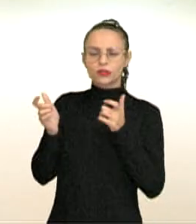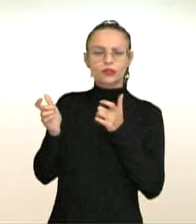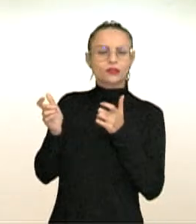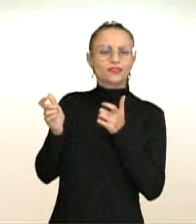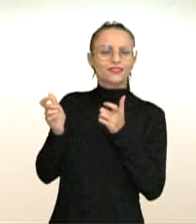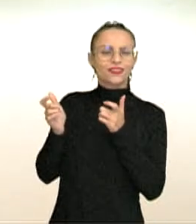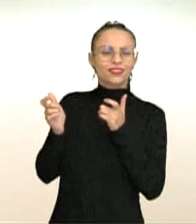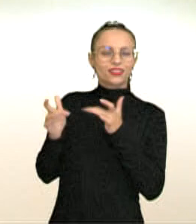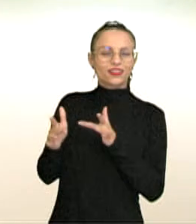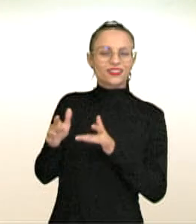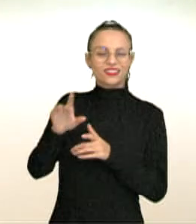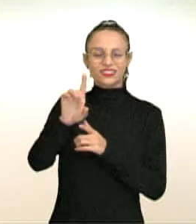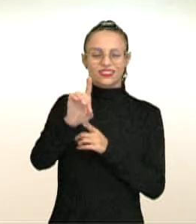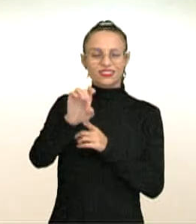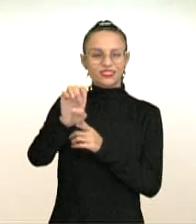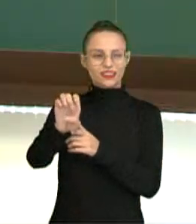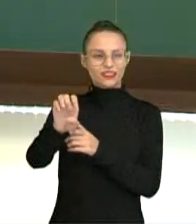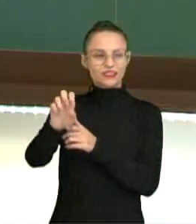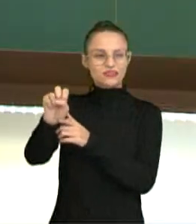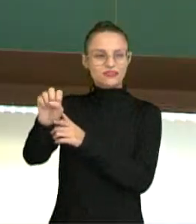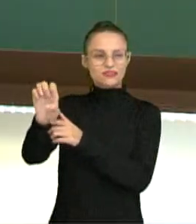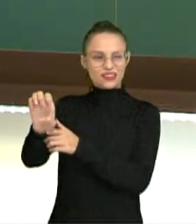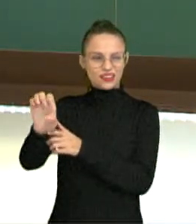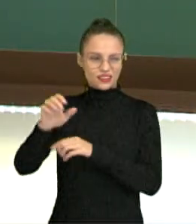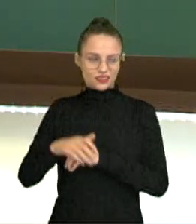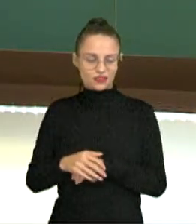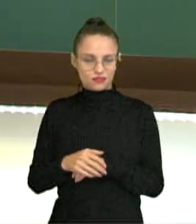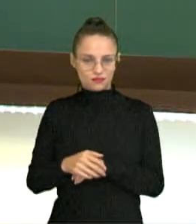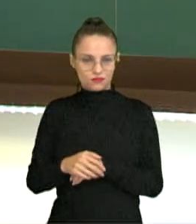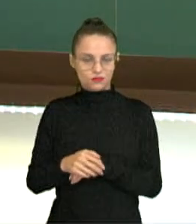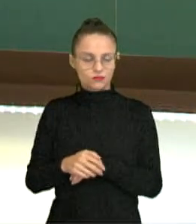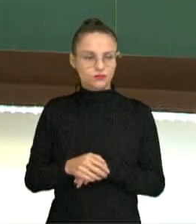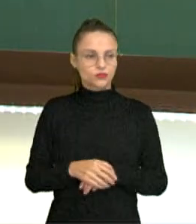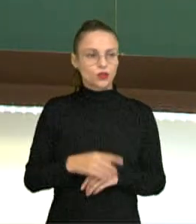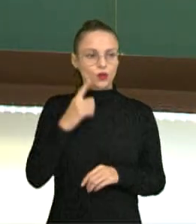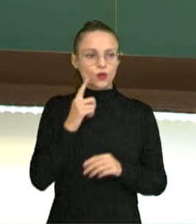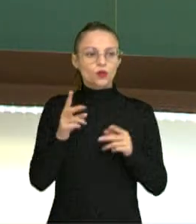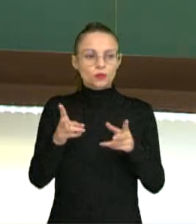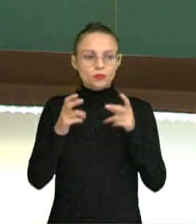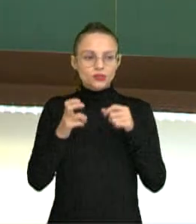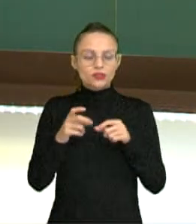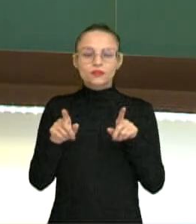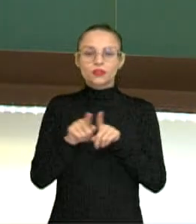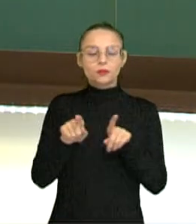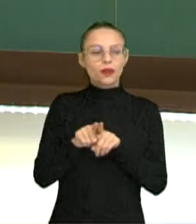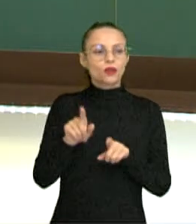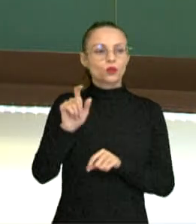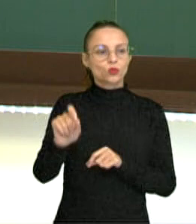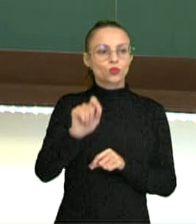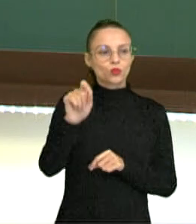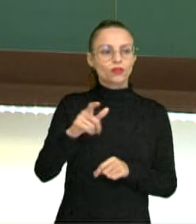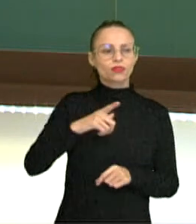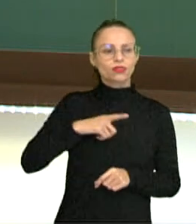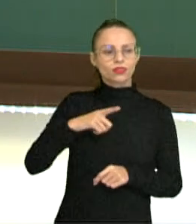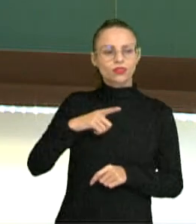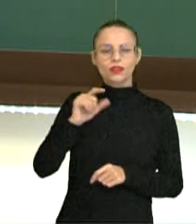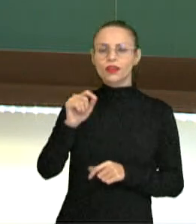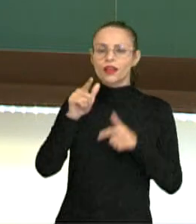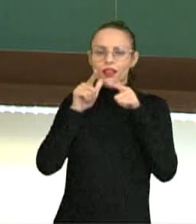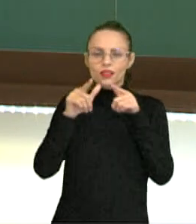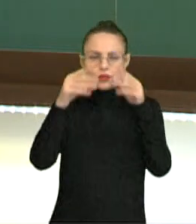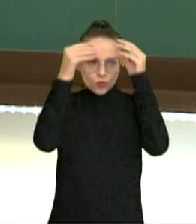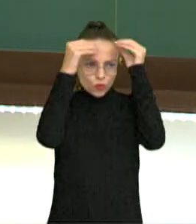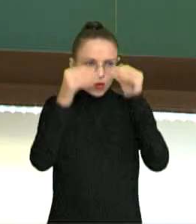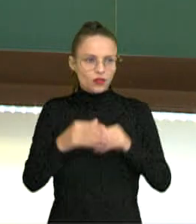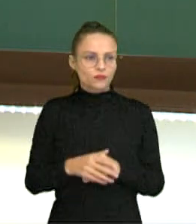ser, nunca vai deixar de ser meu tião. Observe aqui também que essa linguagem, ó,